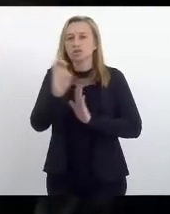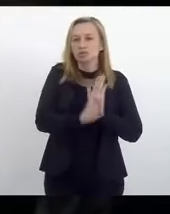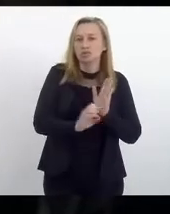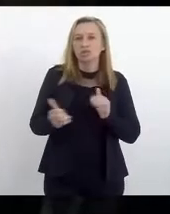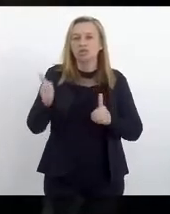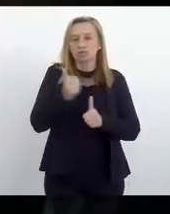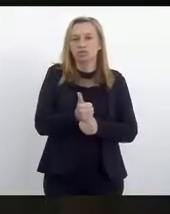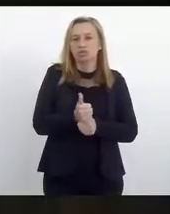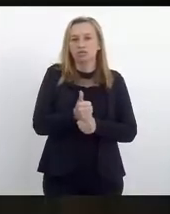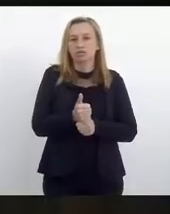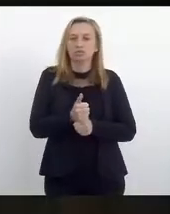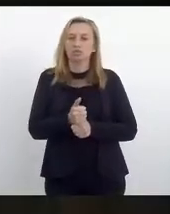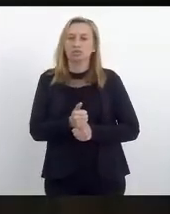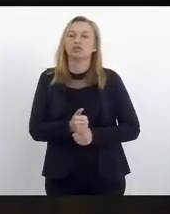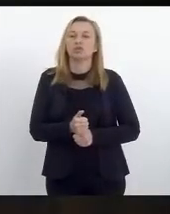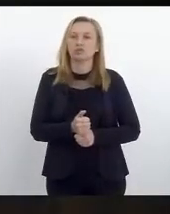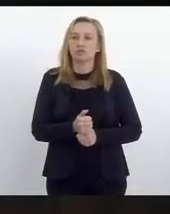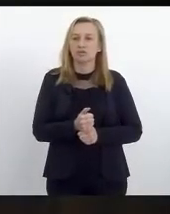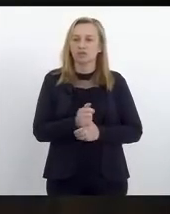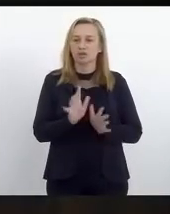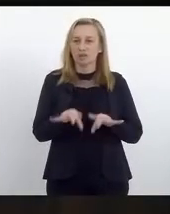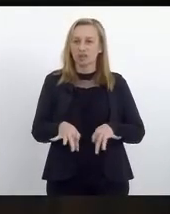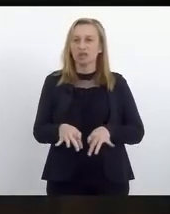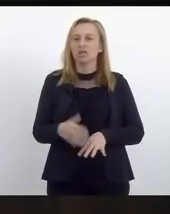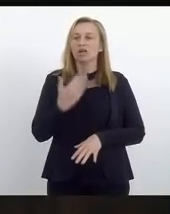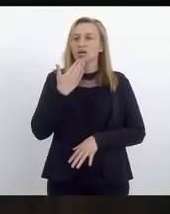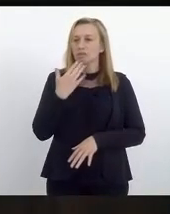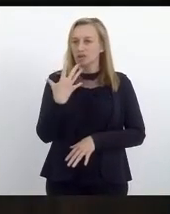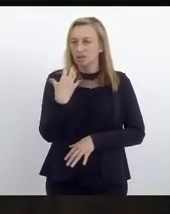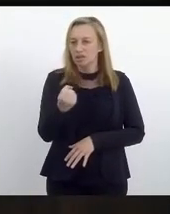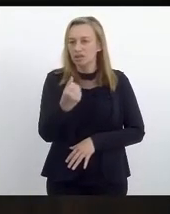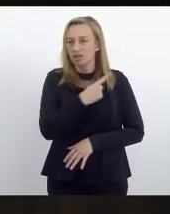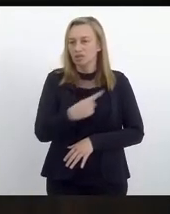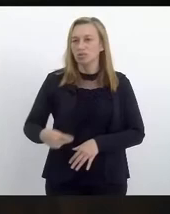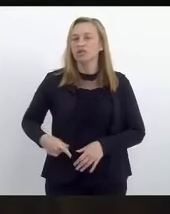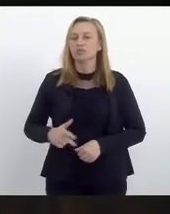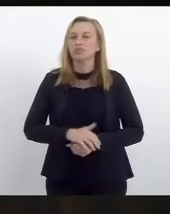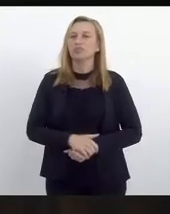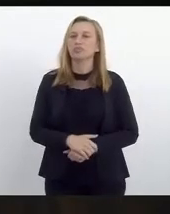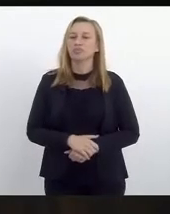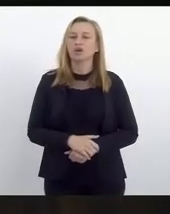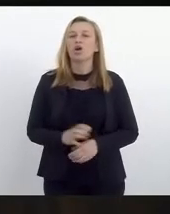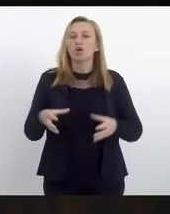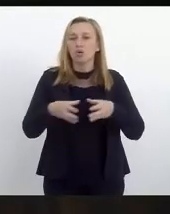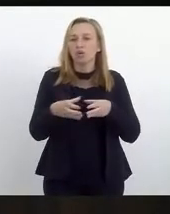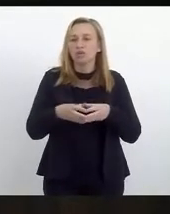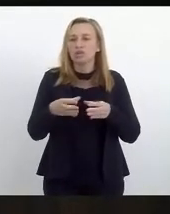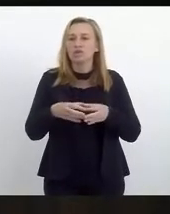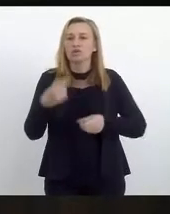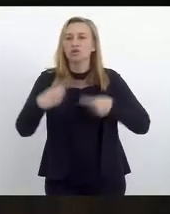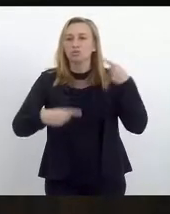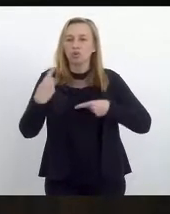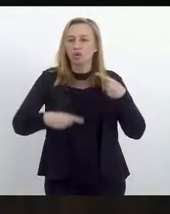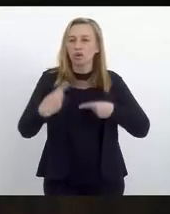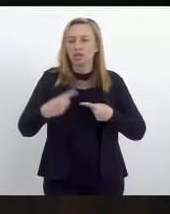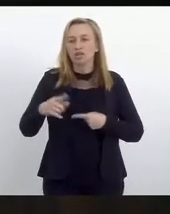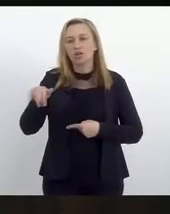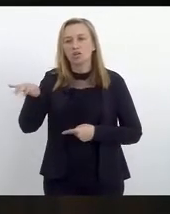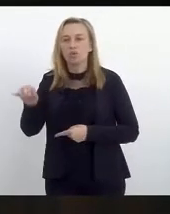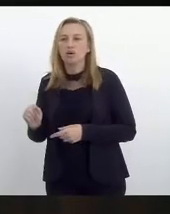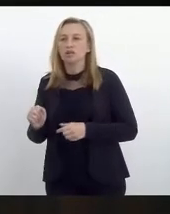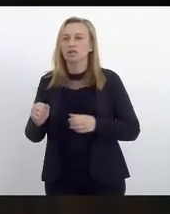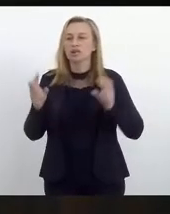substitutivo. A presidência defere o pedido de Vossa Excelência. Pela Comissão de Política Urbana, Habitação e